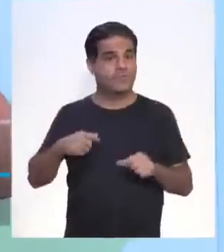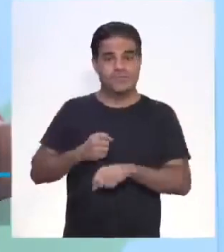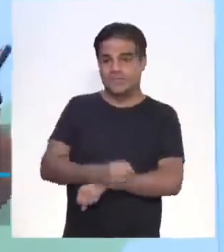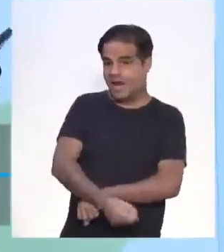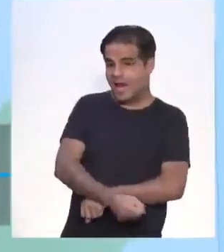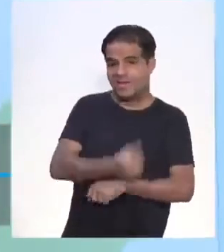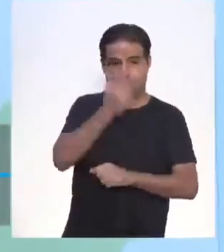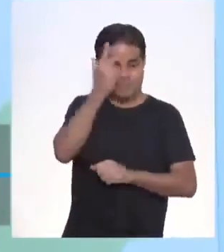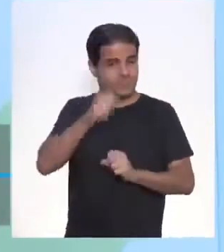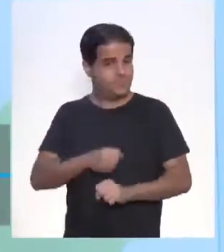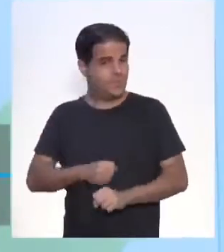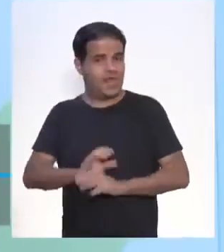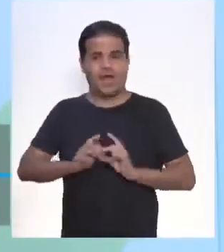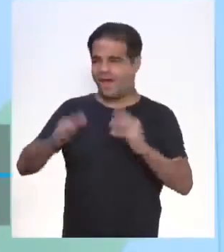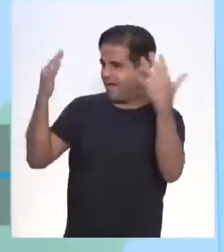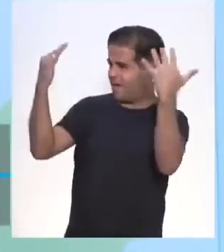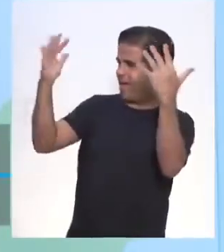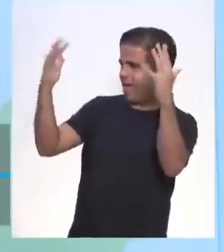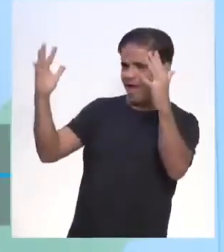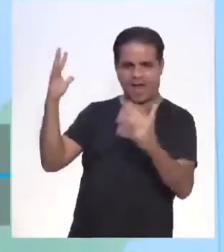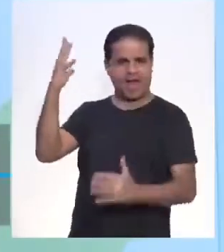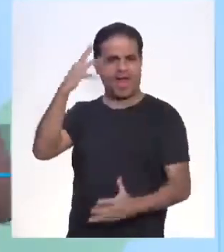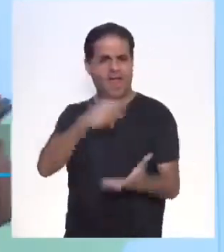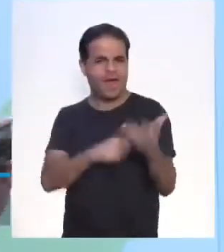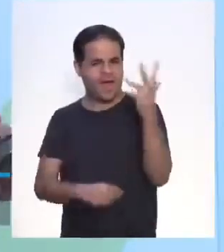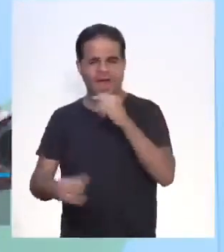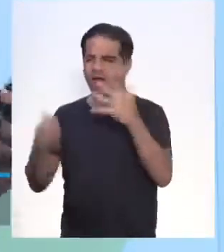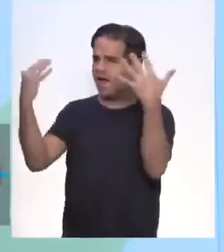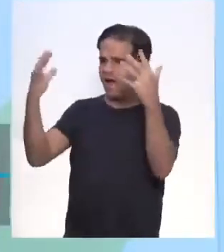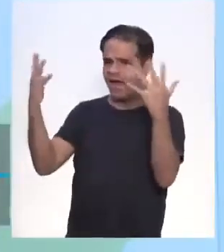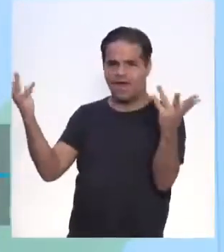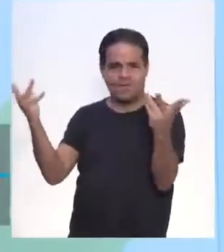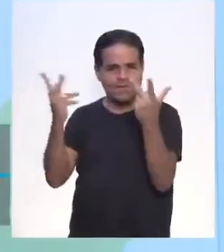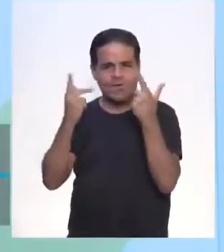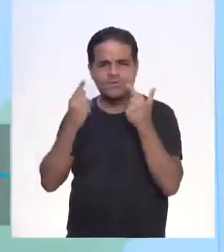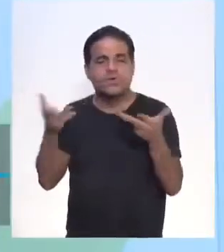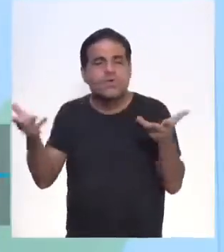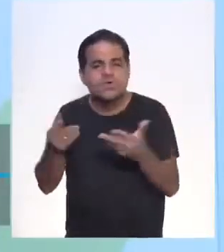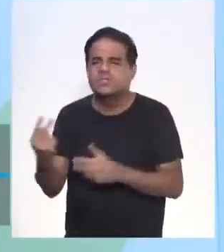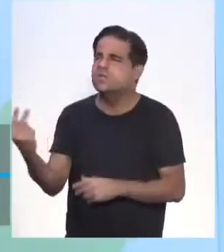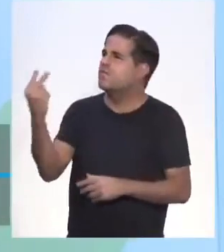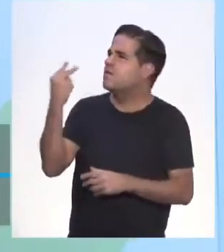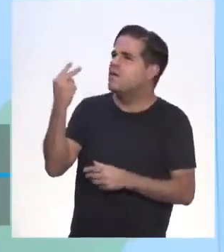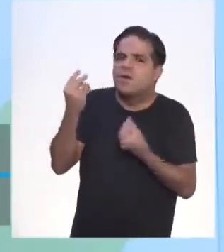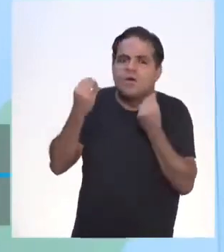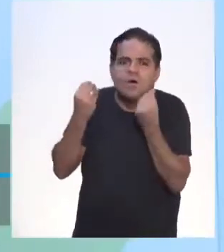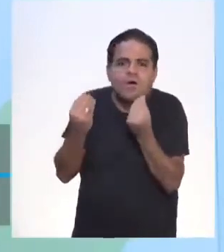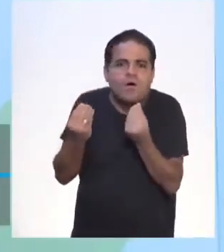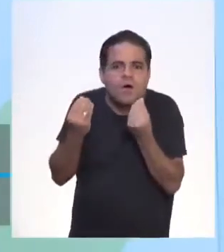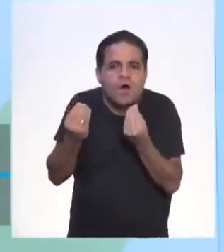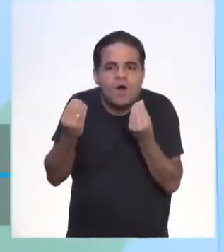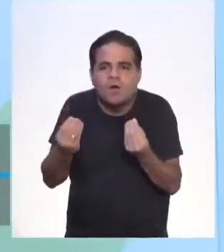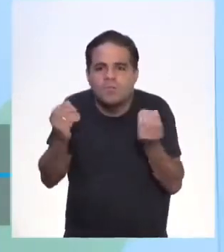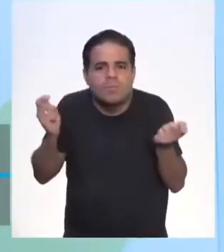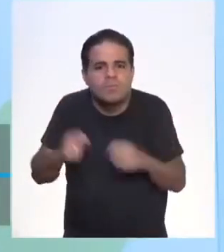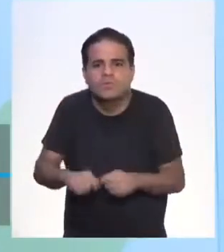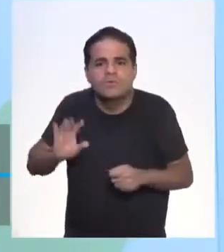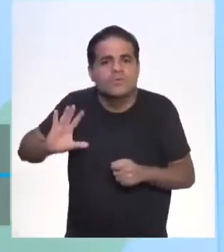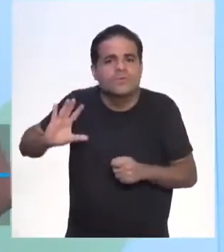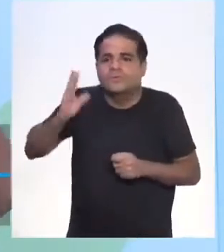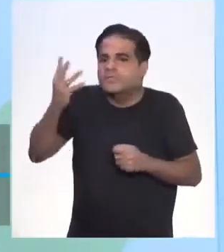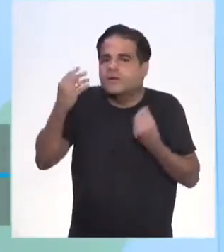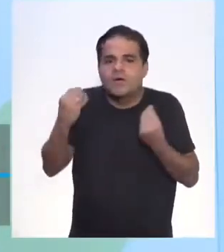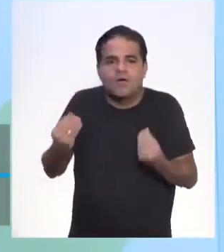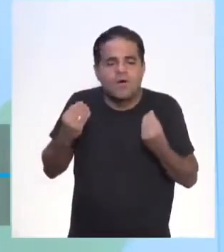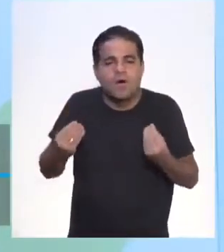sou escravocrata, e todo mundo, que bonito, maravilhoso. E hoje a gente olha para trás e fala, como isso pôde acontecer? Né?